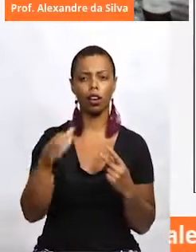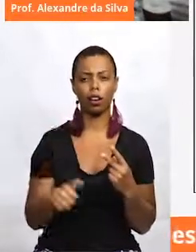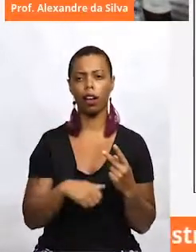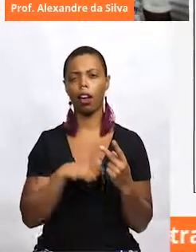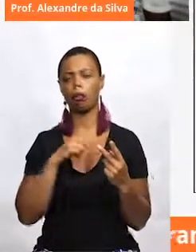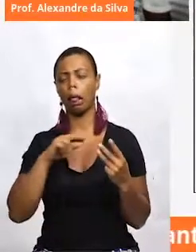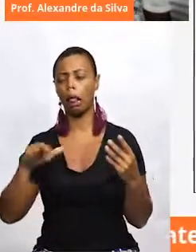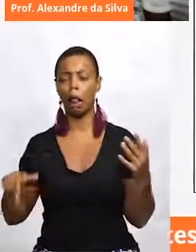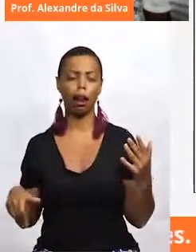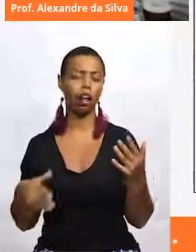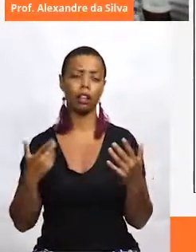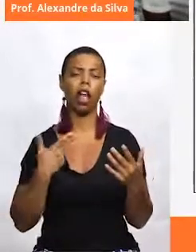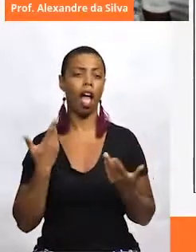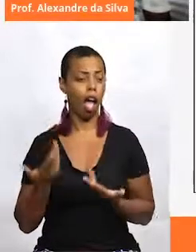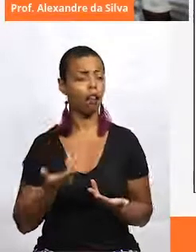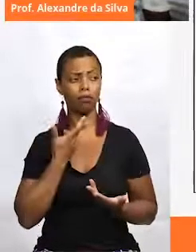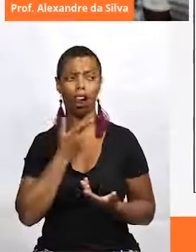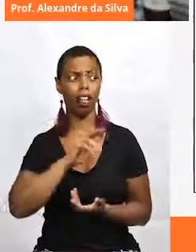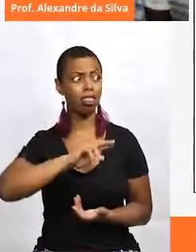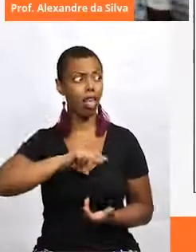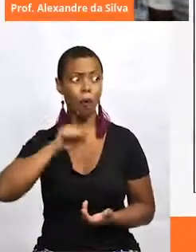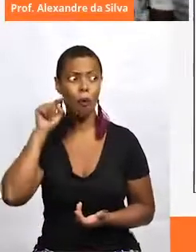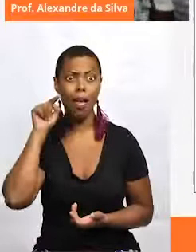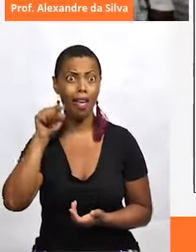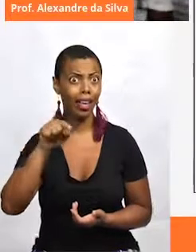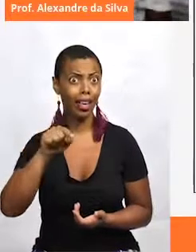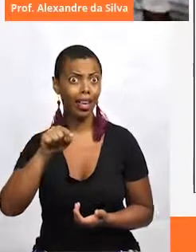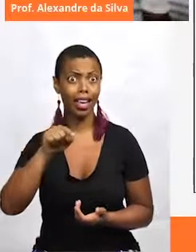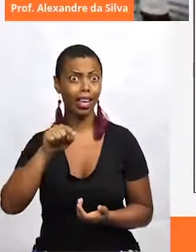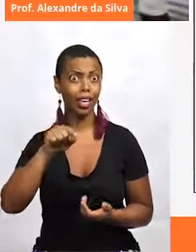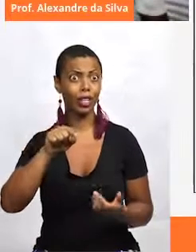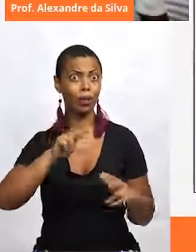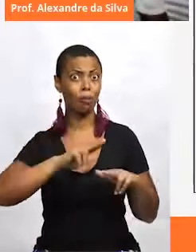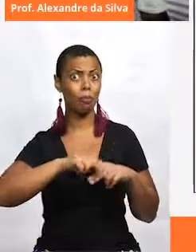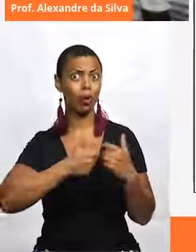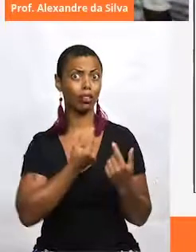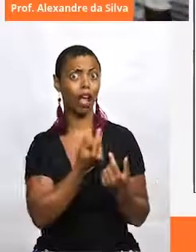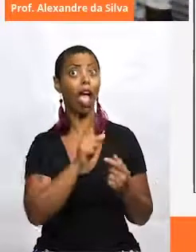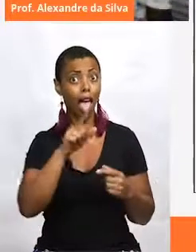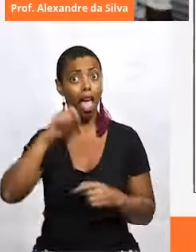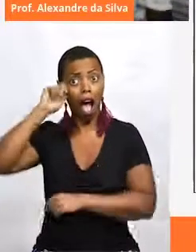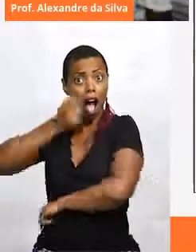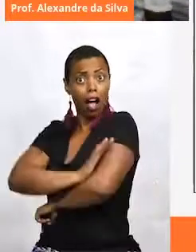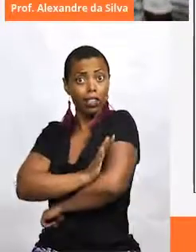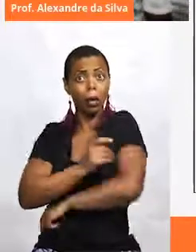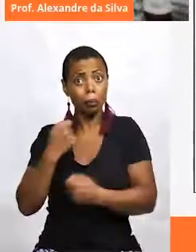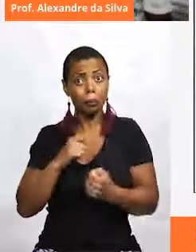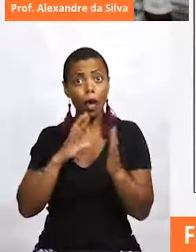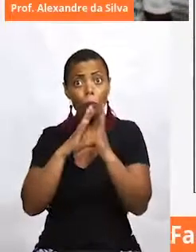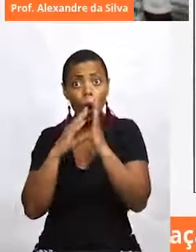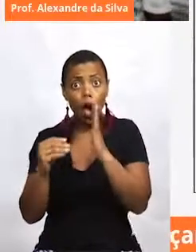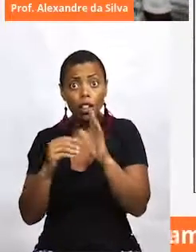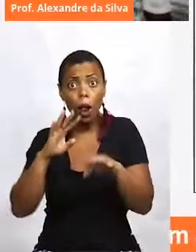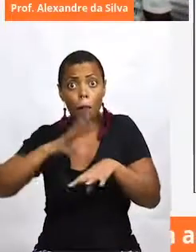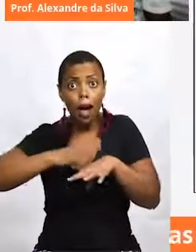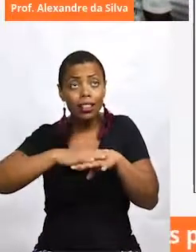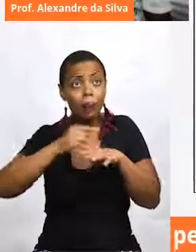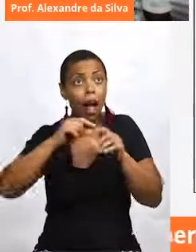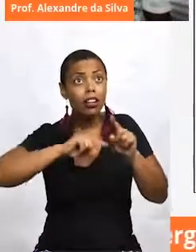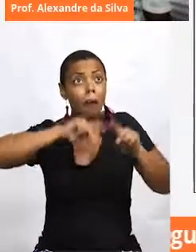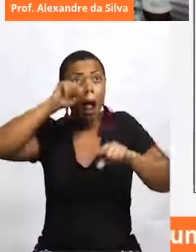não, falou, olha, é o racismo. A gente tem que fazer uma modelagem, né, estatística, matemática, colocando a questão do racismo como um